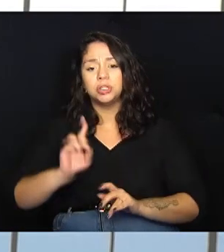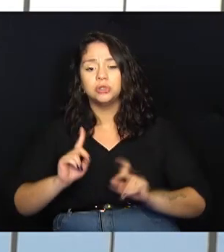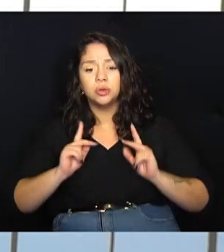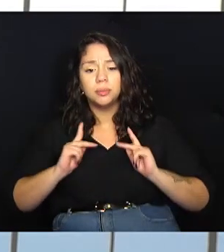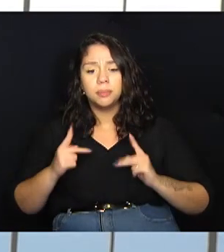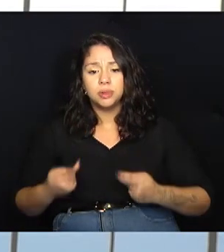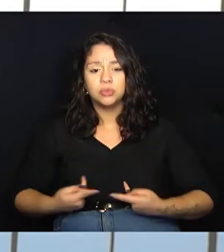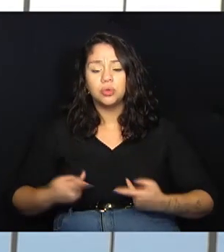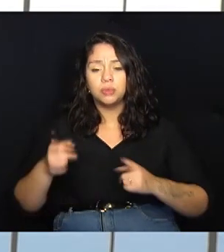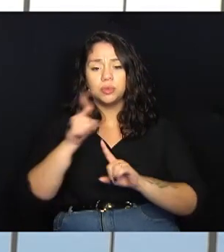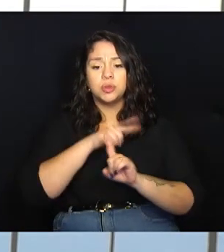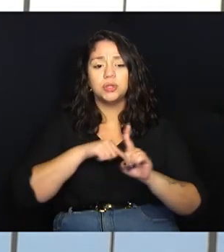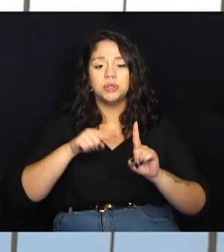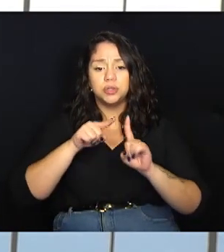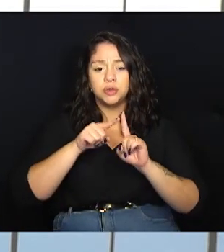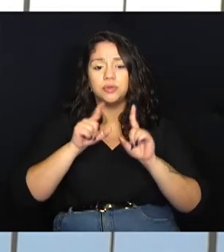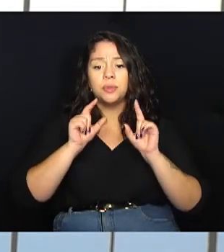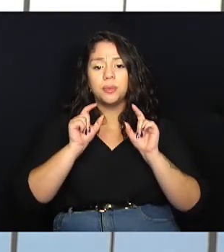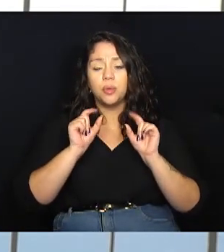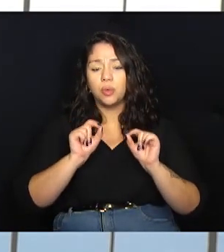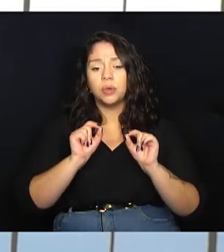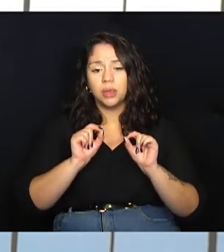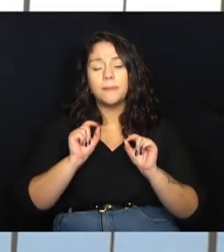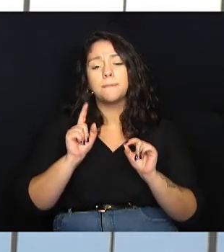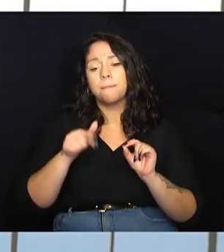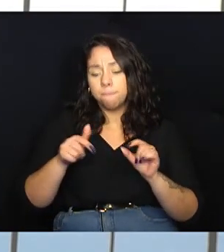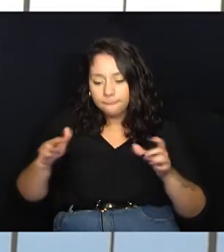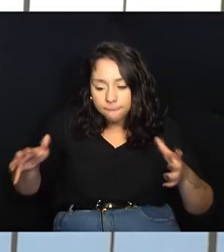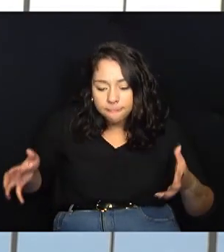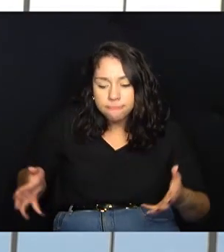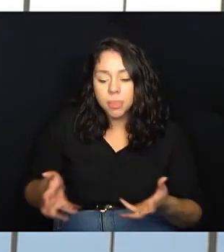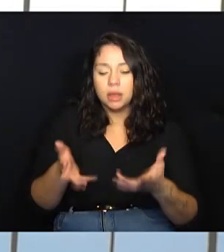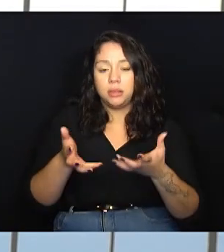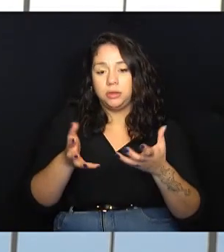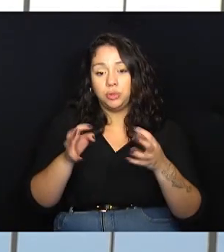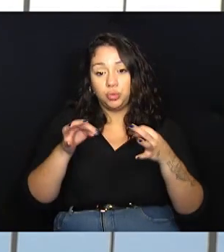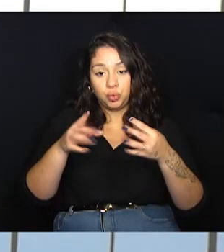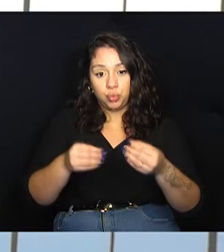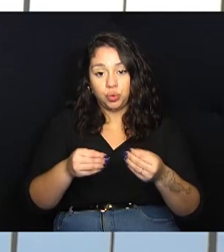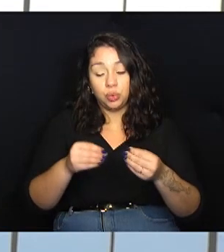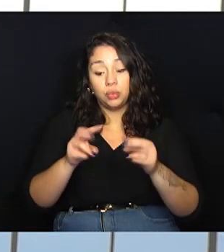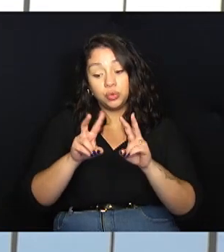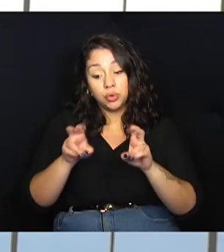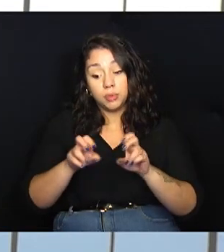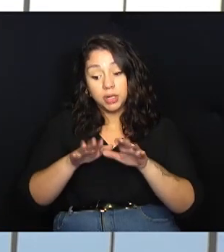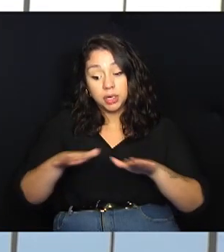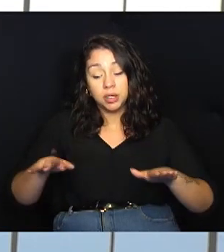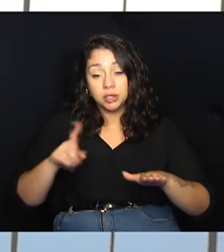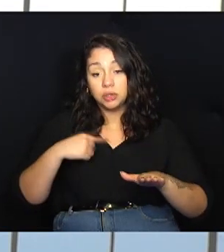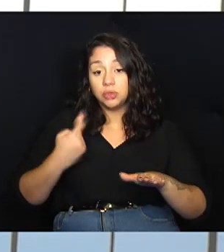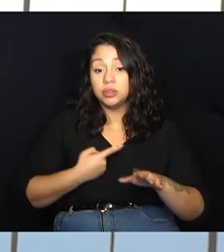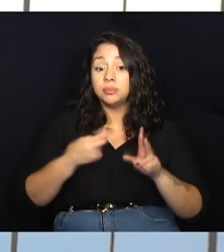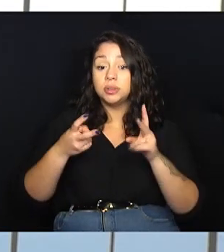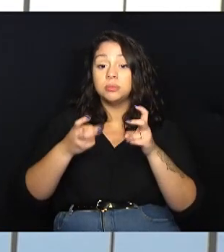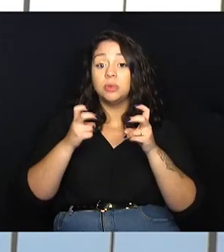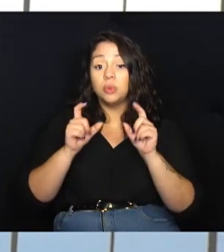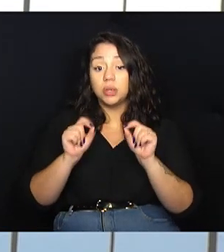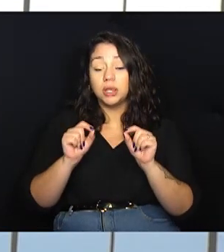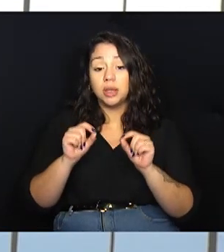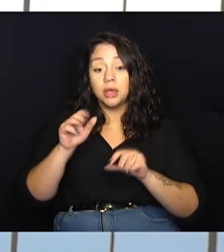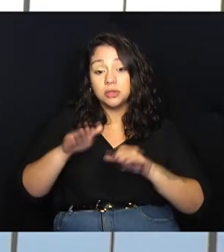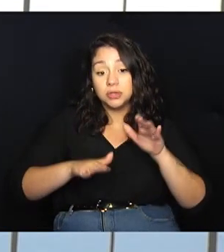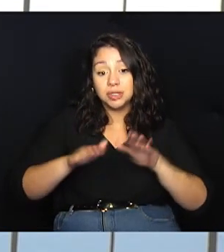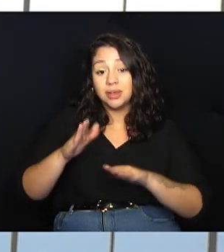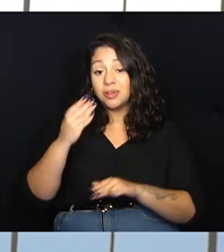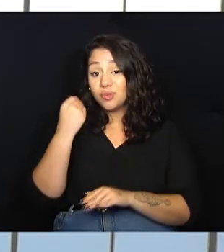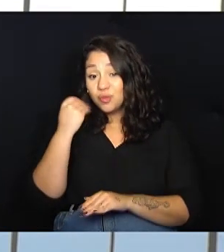justamente para embarcar tudo isso, né? Então, quando a gente fala das crianças, o que a gente tem percebido é que tem, muitas vezes, uma